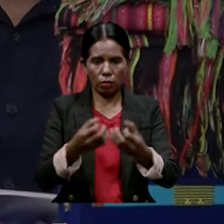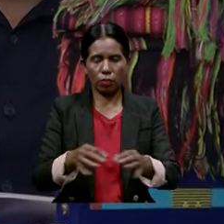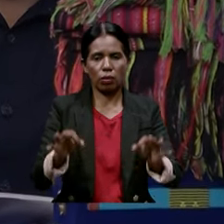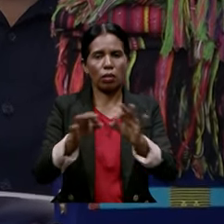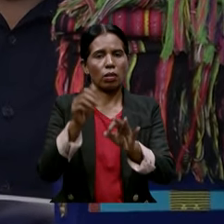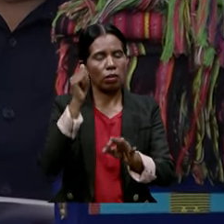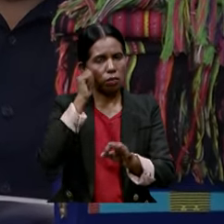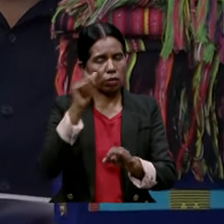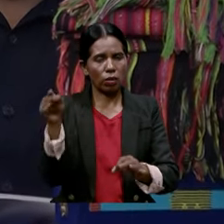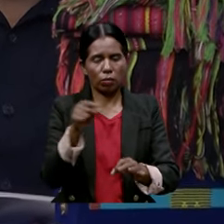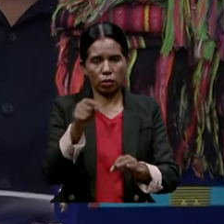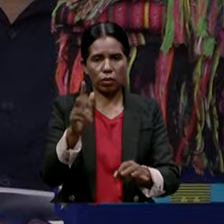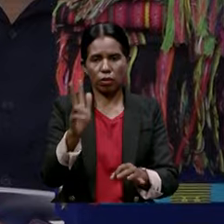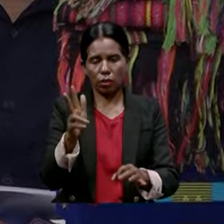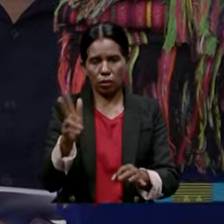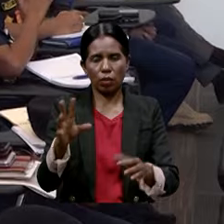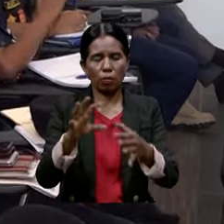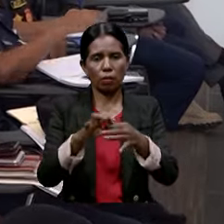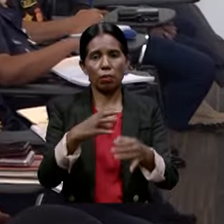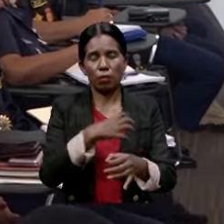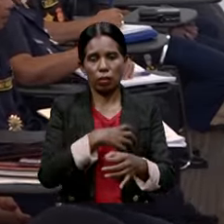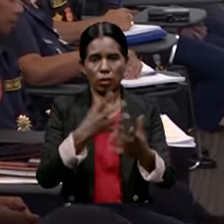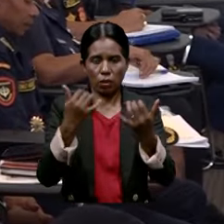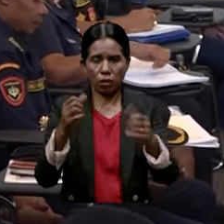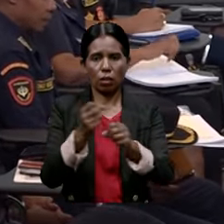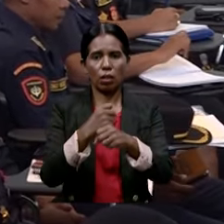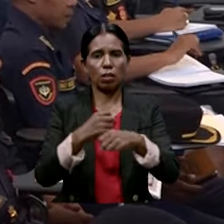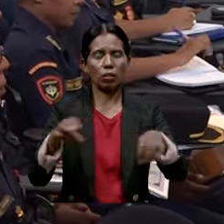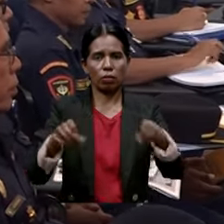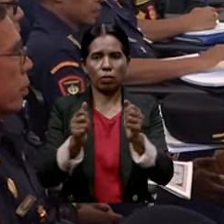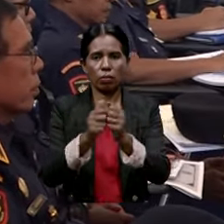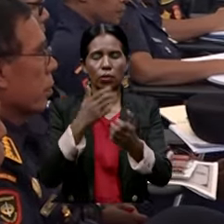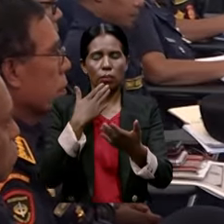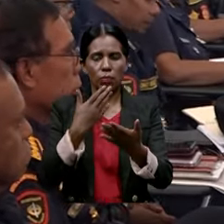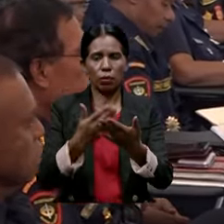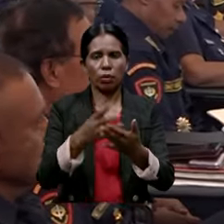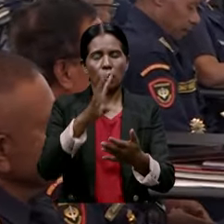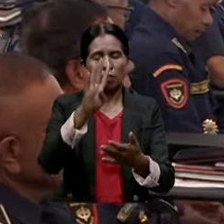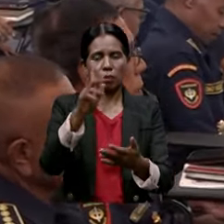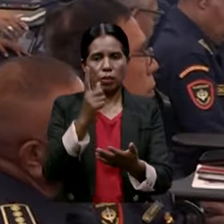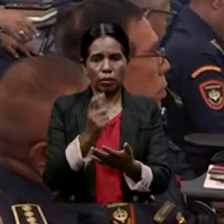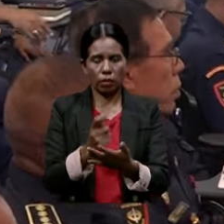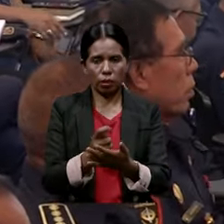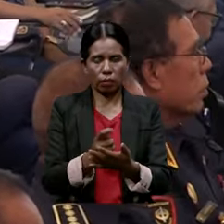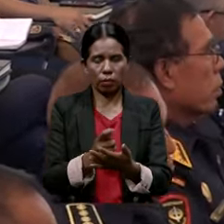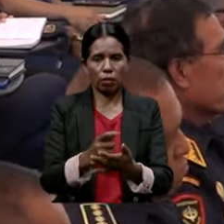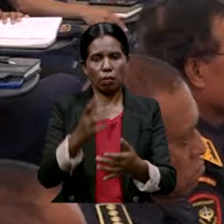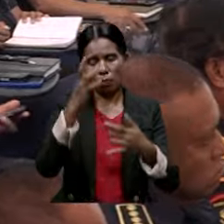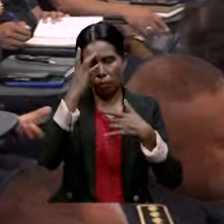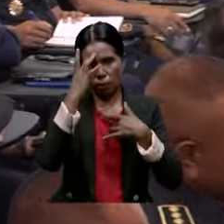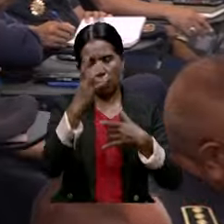feto ho porcento tornulo membro pentel ne beda daun ne halo servisu efetivu hamutu kriun hatresin ho membro balung sofre